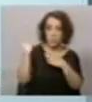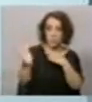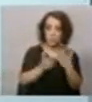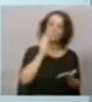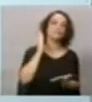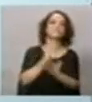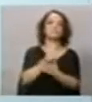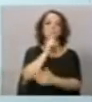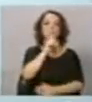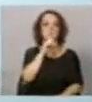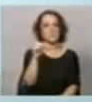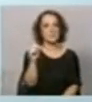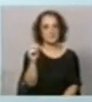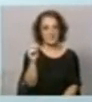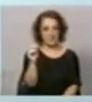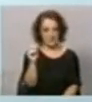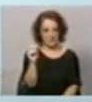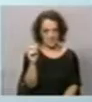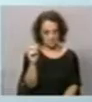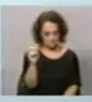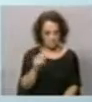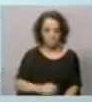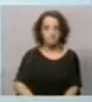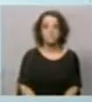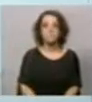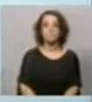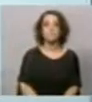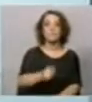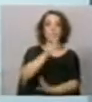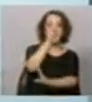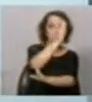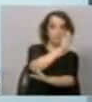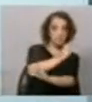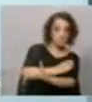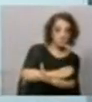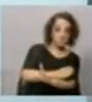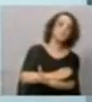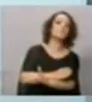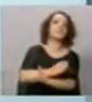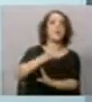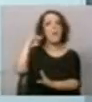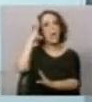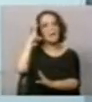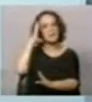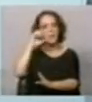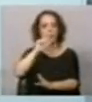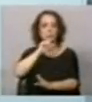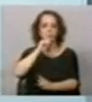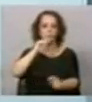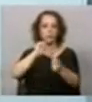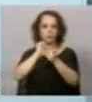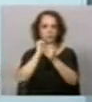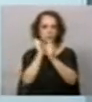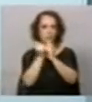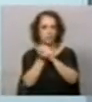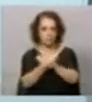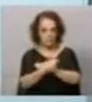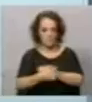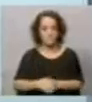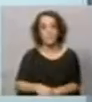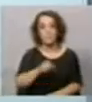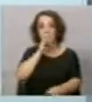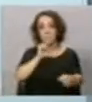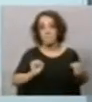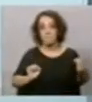até 60 km/h. Quanto aqui à zona da faixa costeira, o vento irá temporariamente durante a tarde rodar para noroeste, quanto à agitação